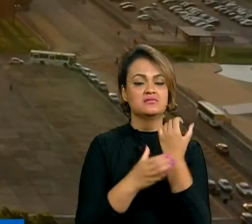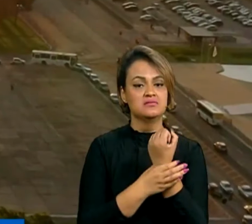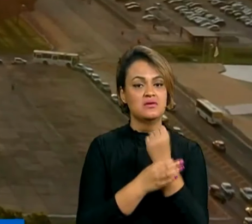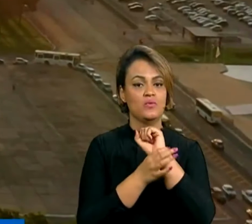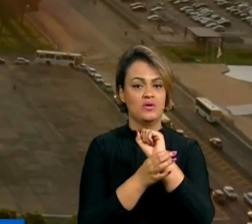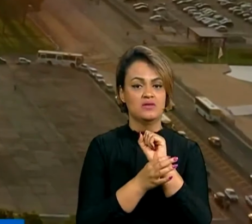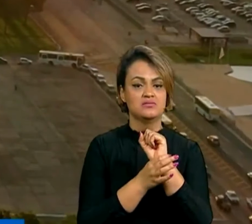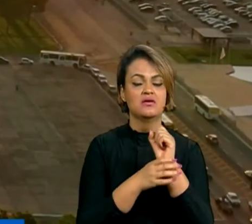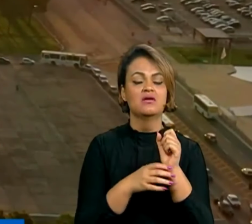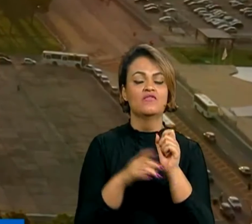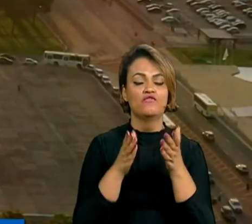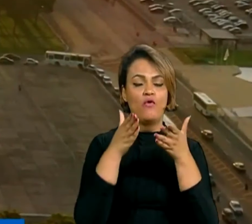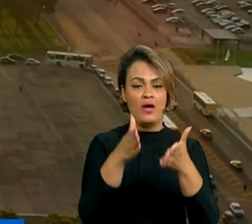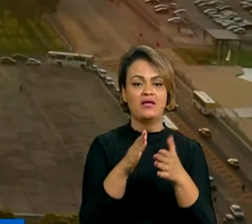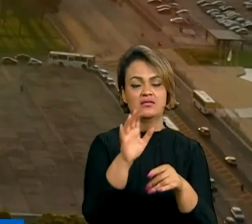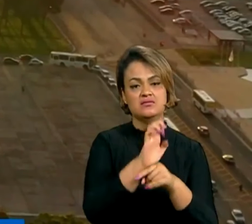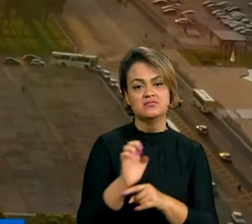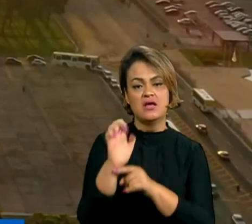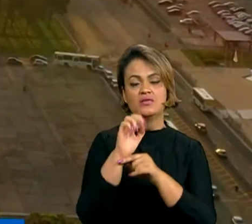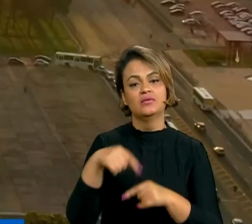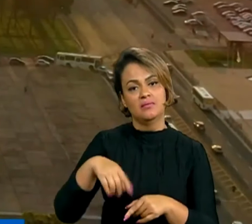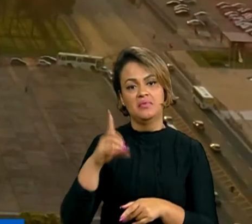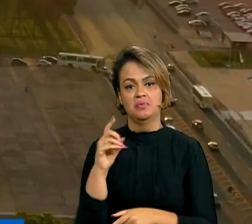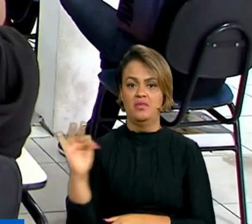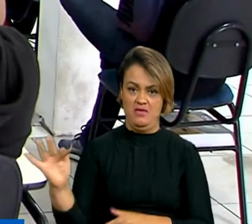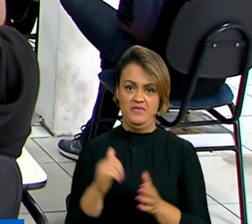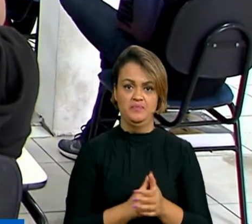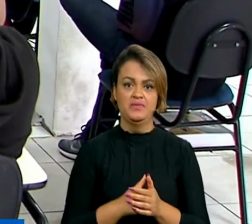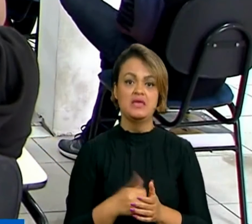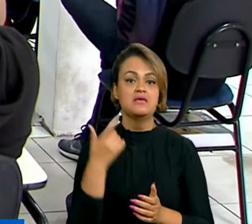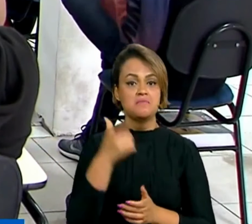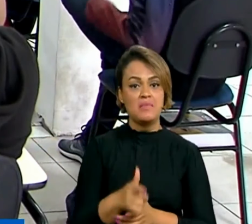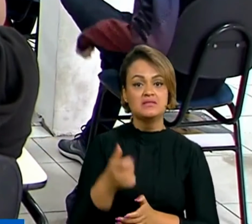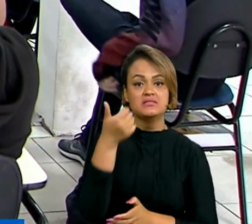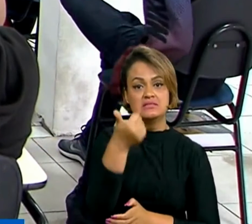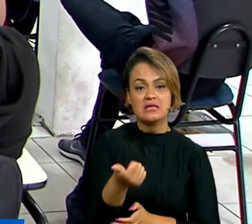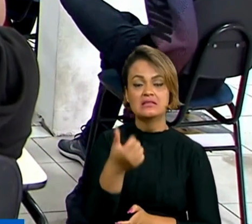Segurança Pública para os estados e o Distrito Federal e mais